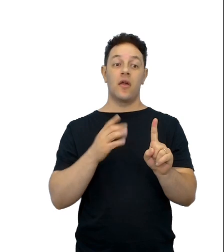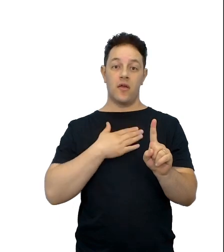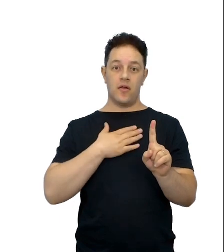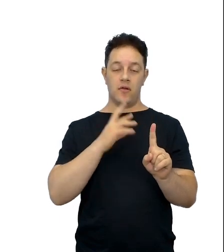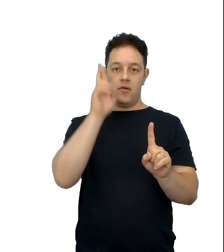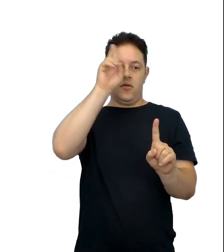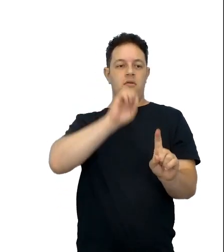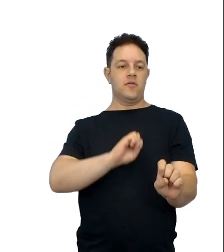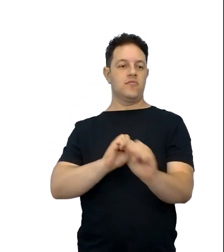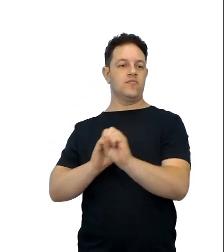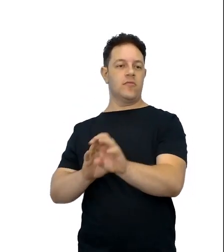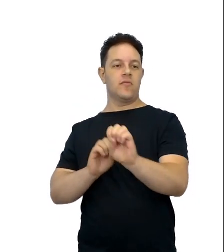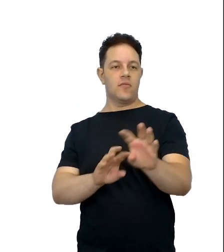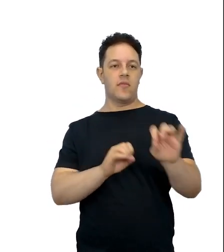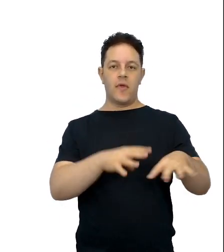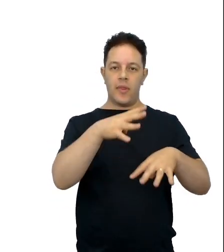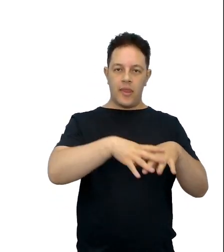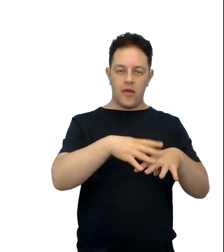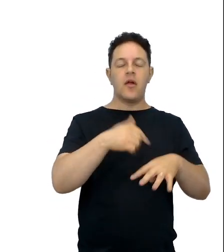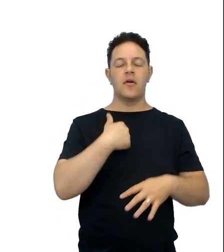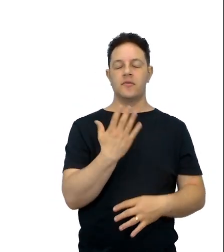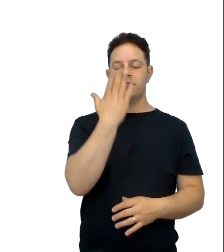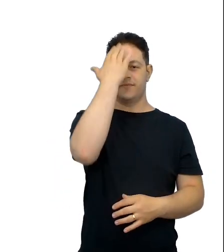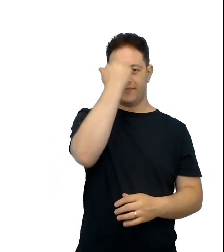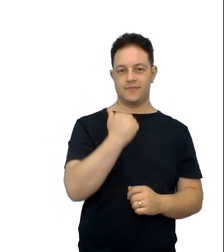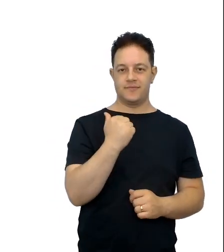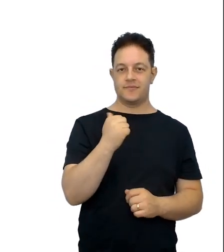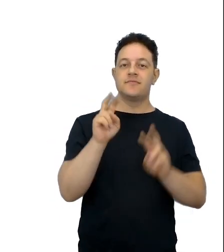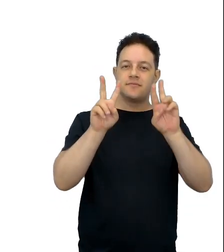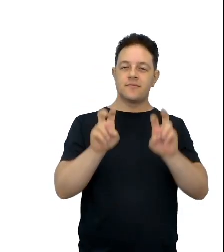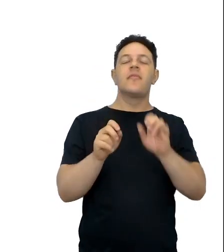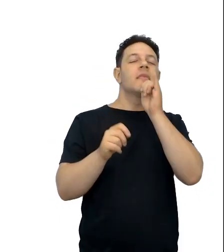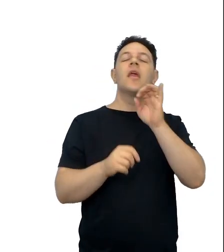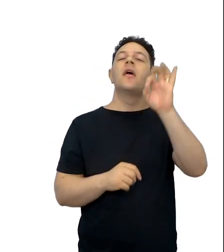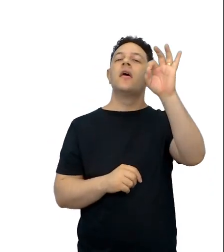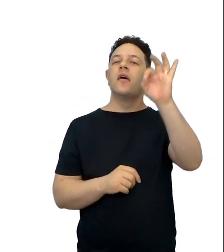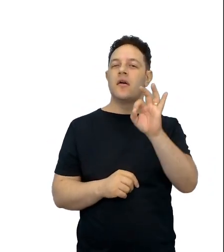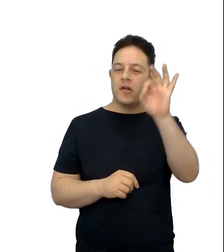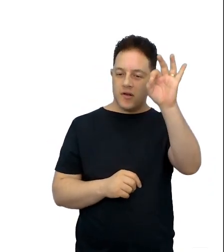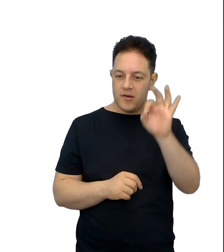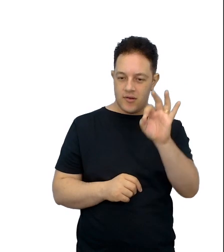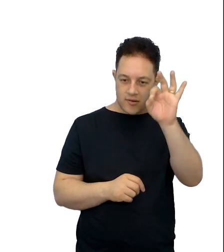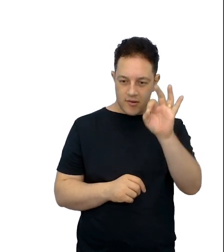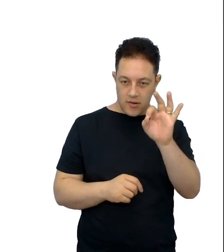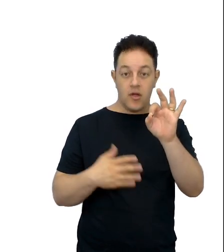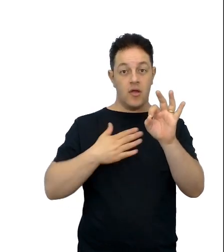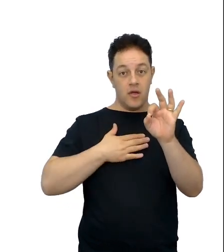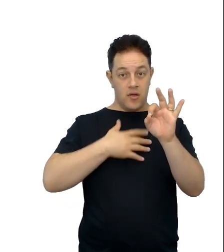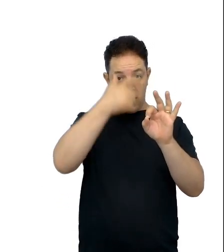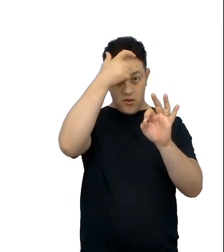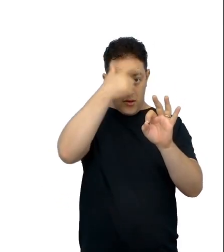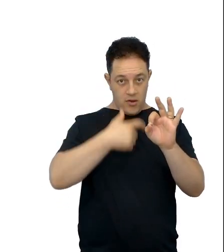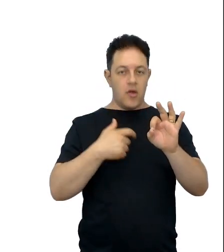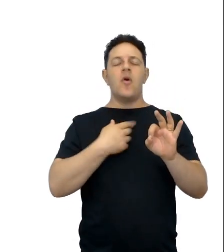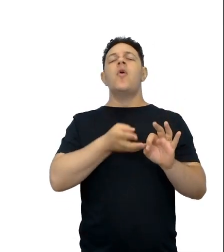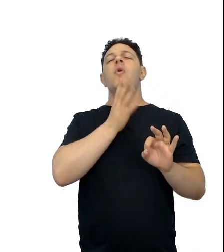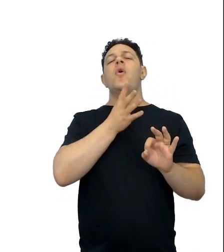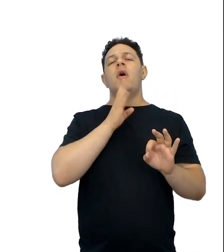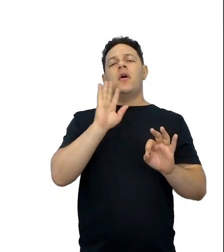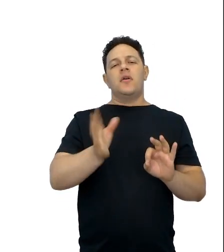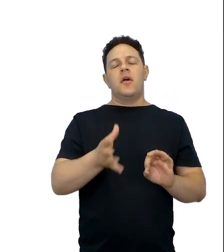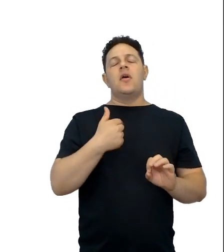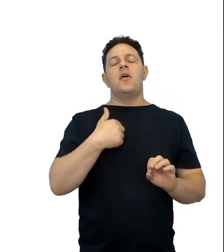matemática é que tem. Então, quando eu falo de porcentagem, eu especialista, né, esse